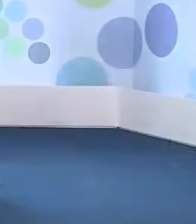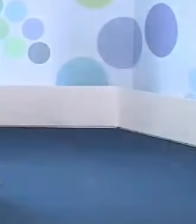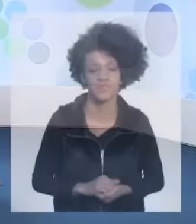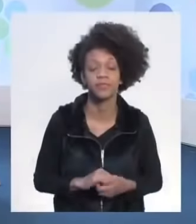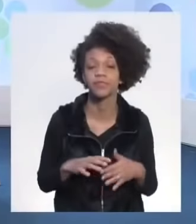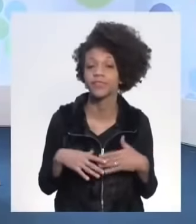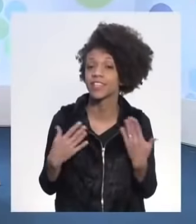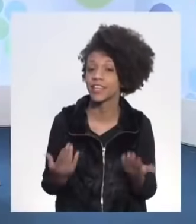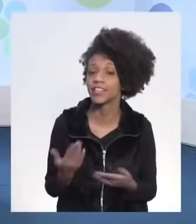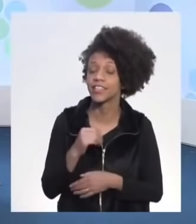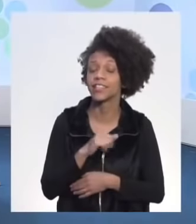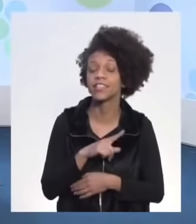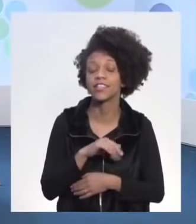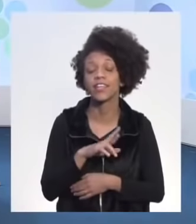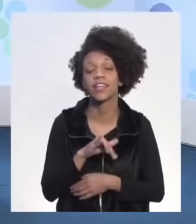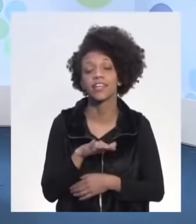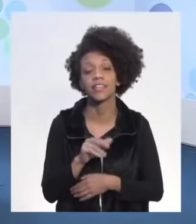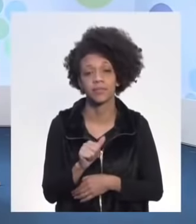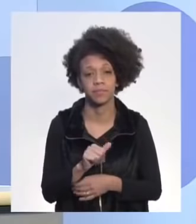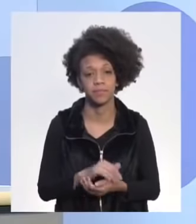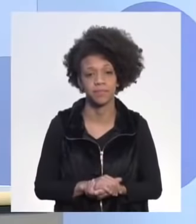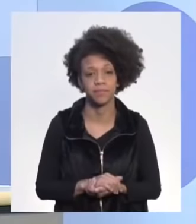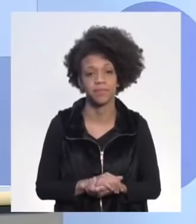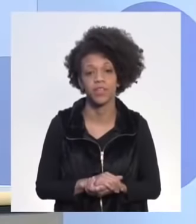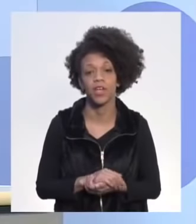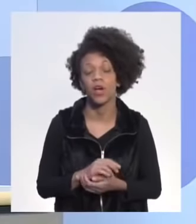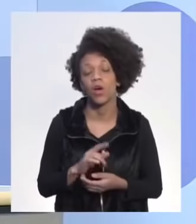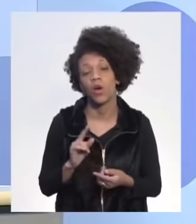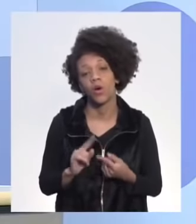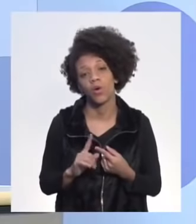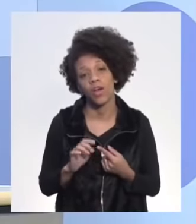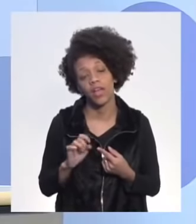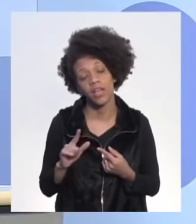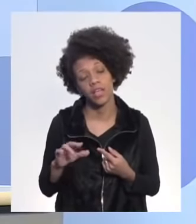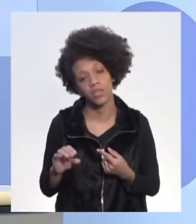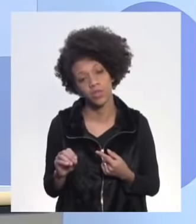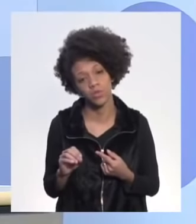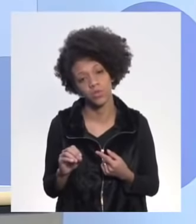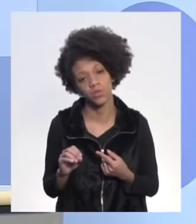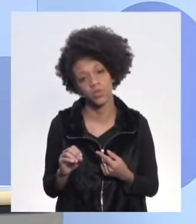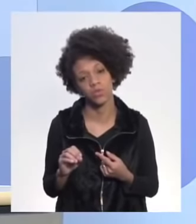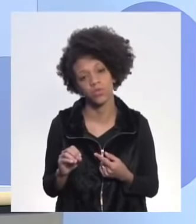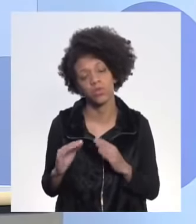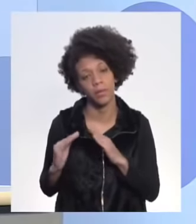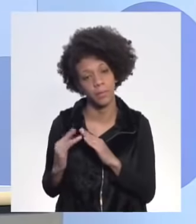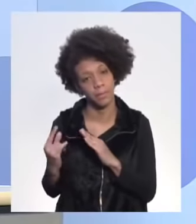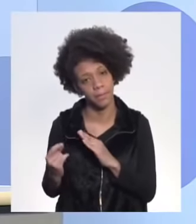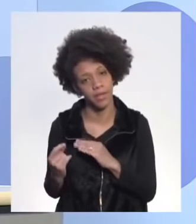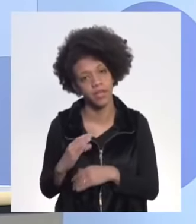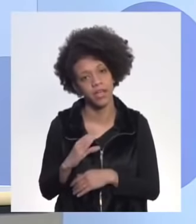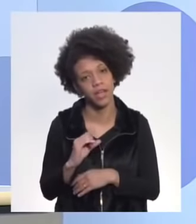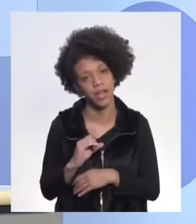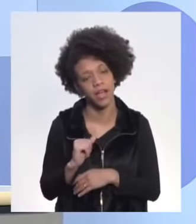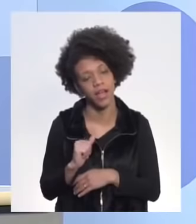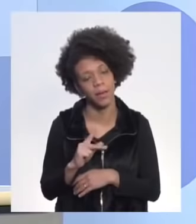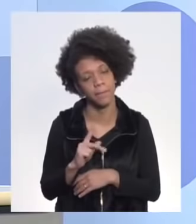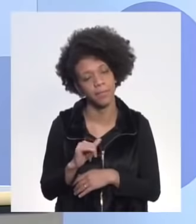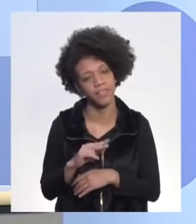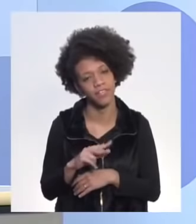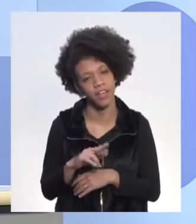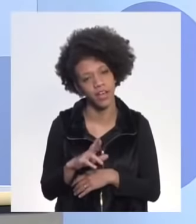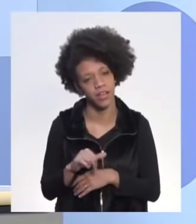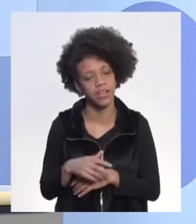E aí, Andréia? Vamos lá. O Enzo falou que já viu na cidade dele em capivara, ele não colocou qual era a cidade, mas já